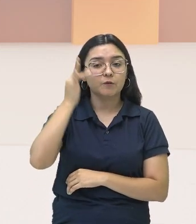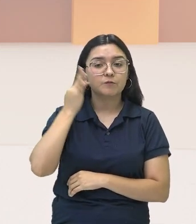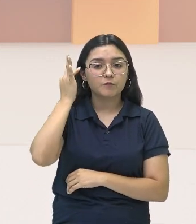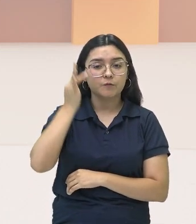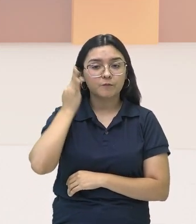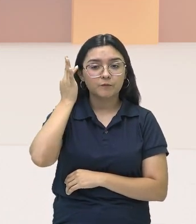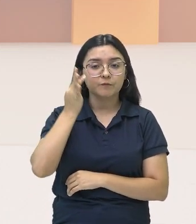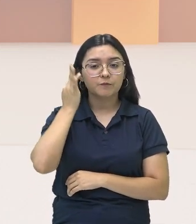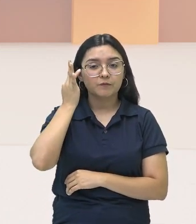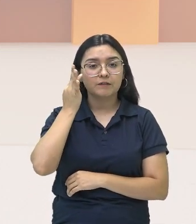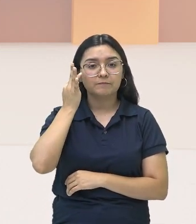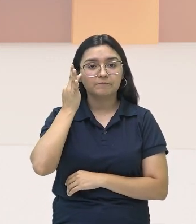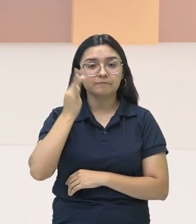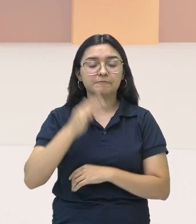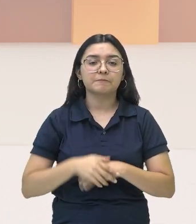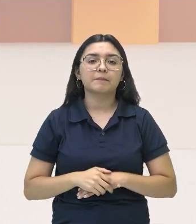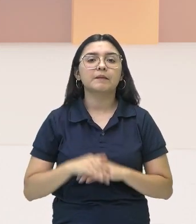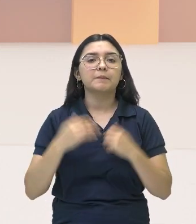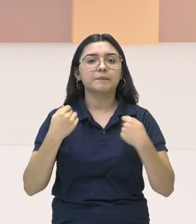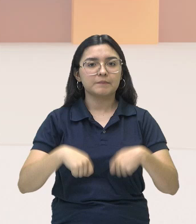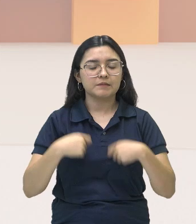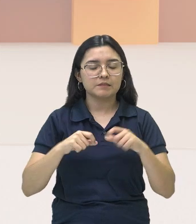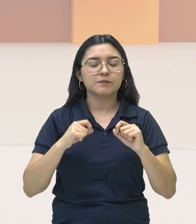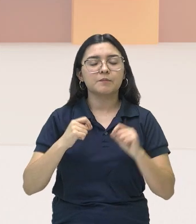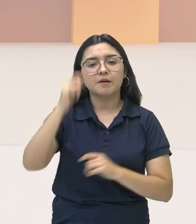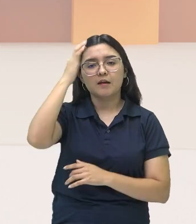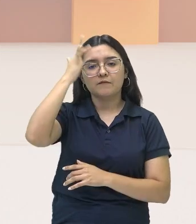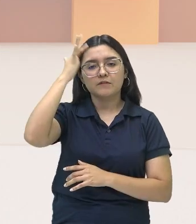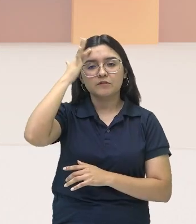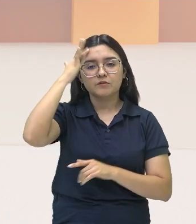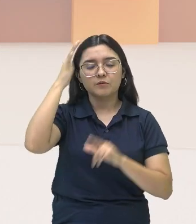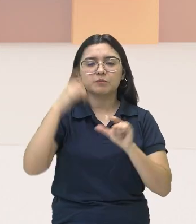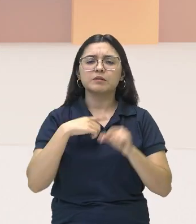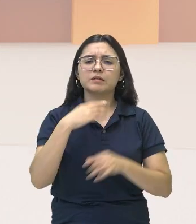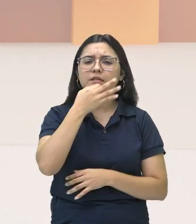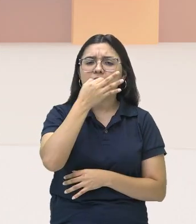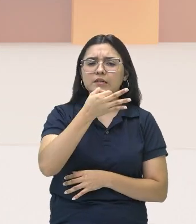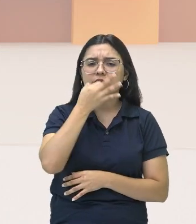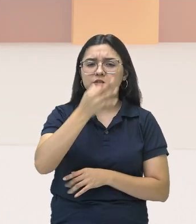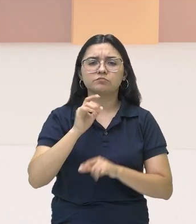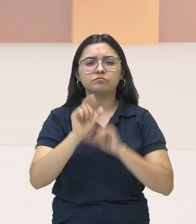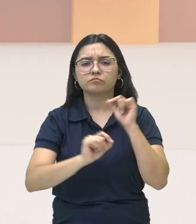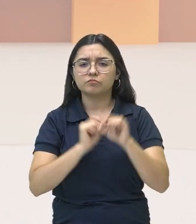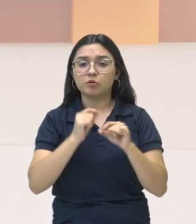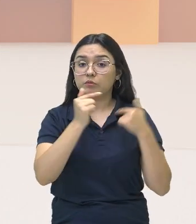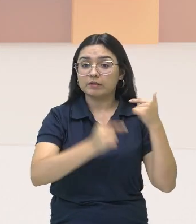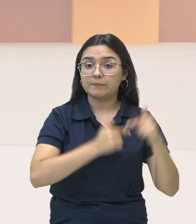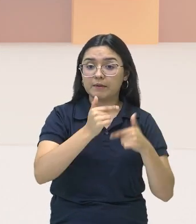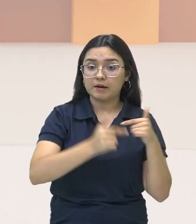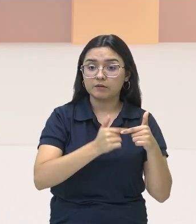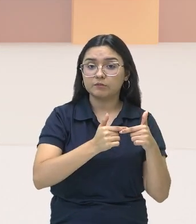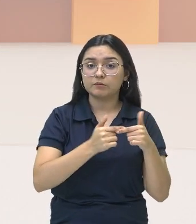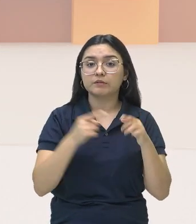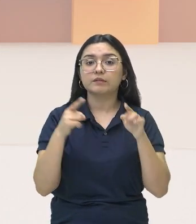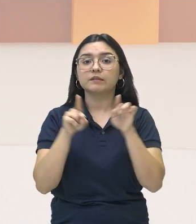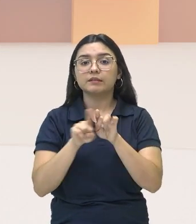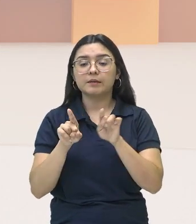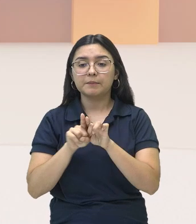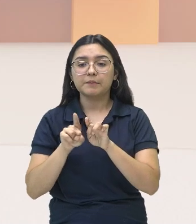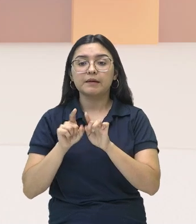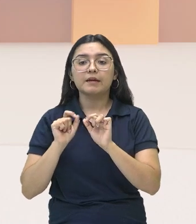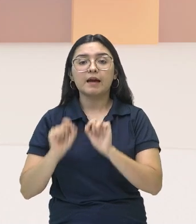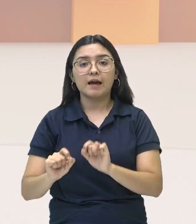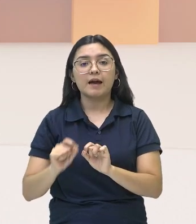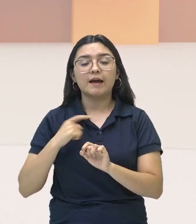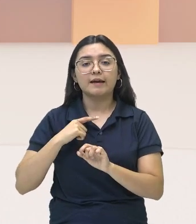uma reflexão crítica sobre o quê? Sobre a interseção entre o trabalho e a